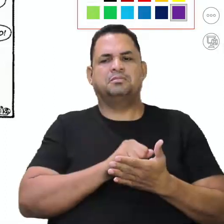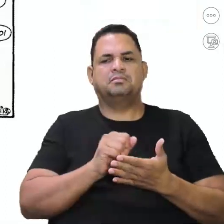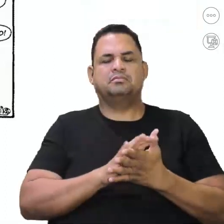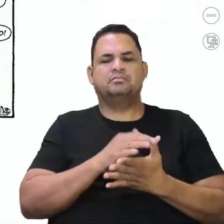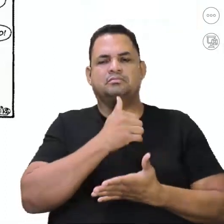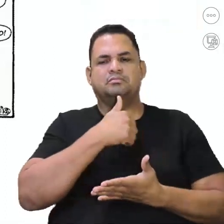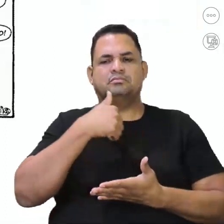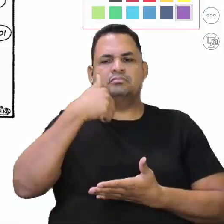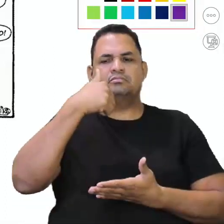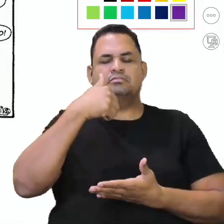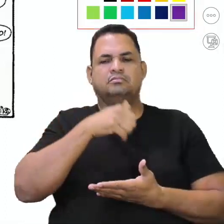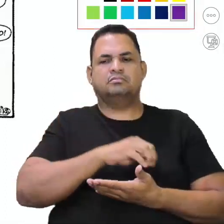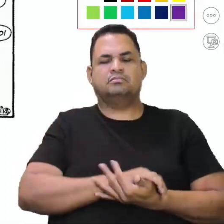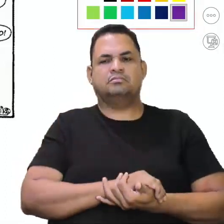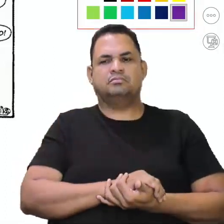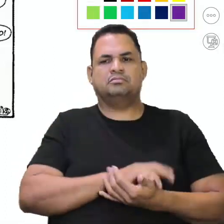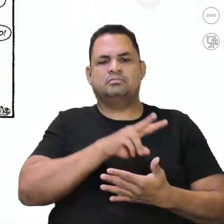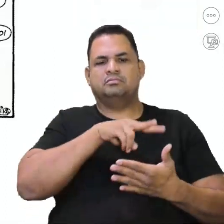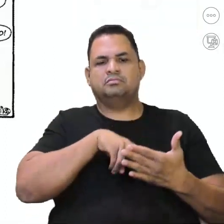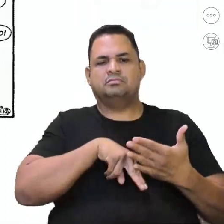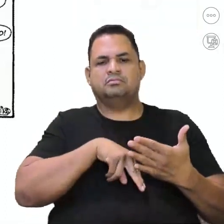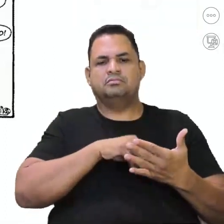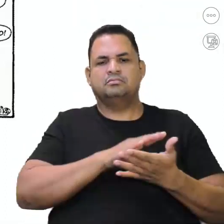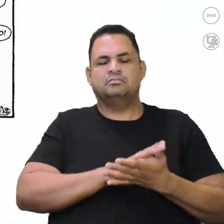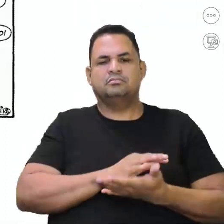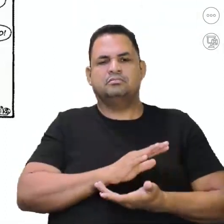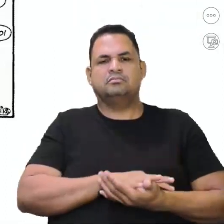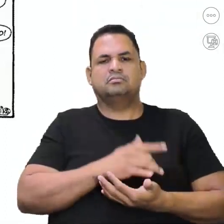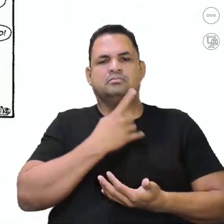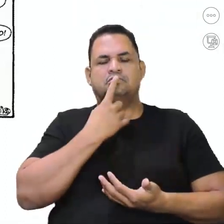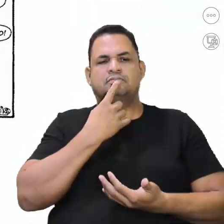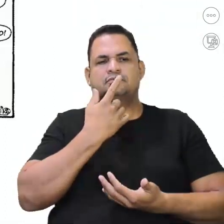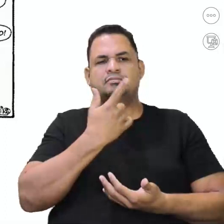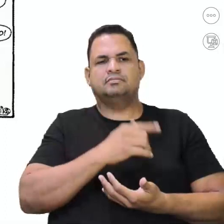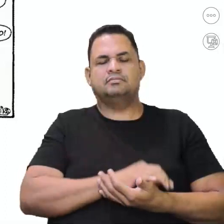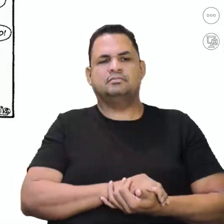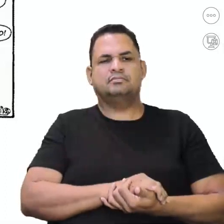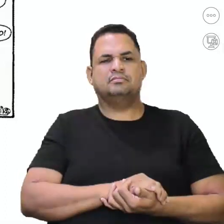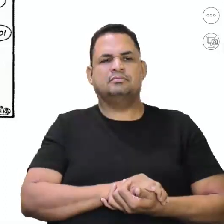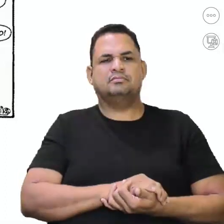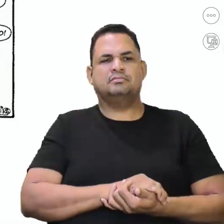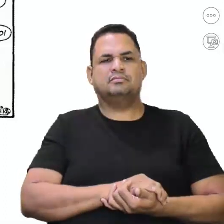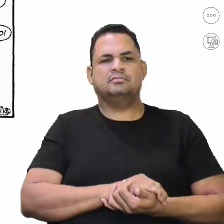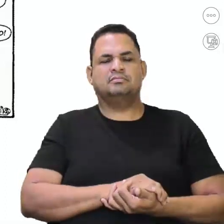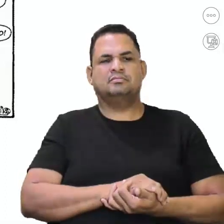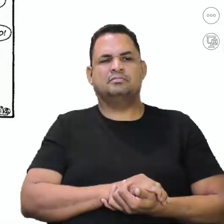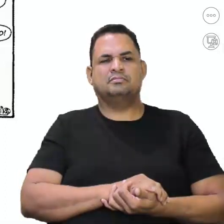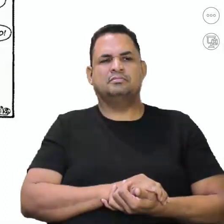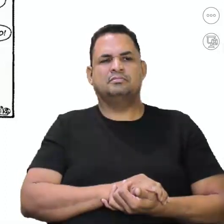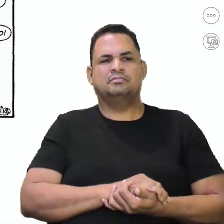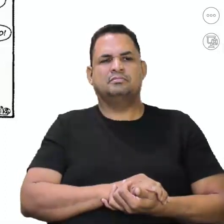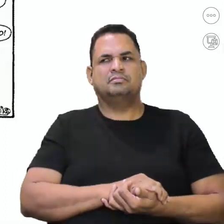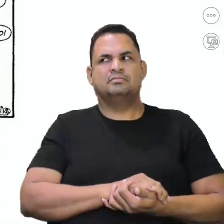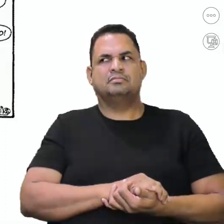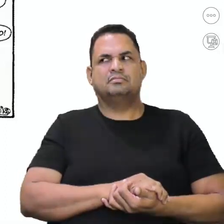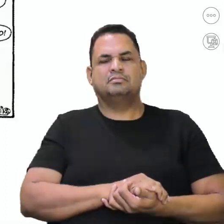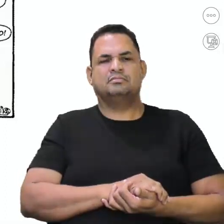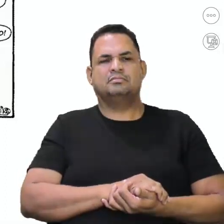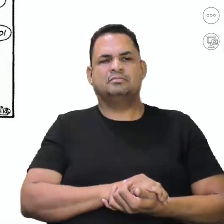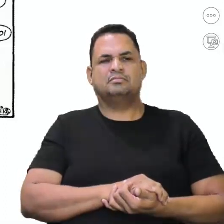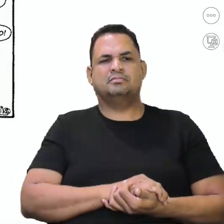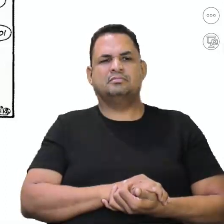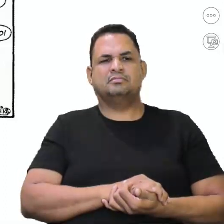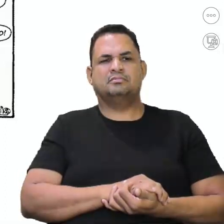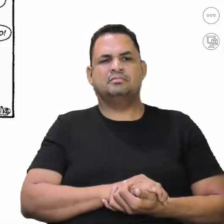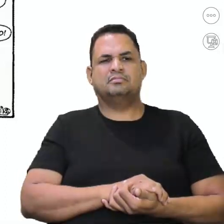ficar melhor. Leitura, vou pegar o vermelho, ó. A Susanita fala aqui, first, I'm going to